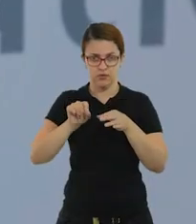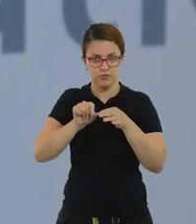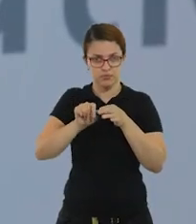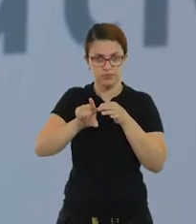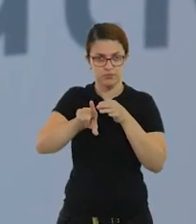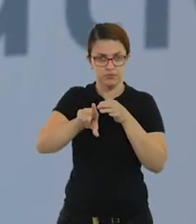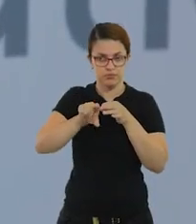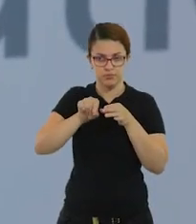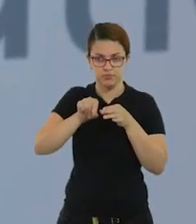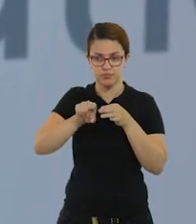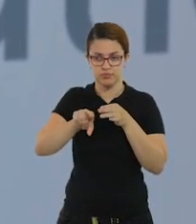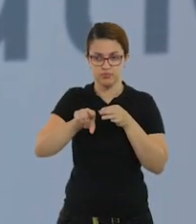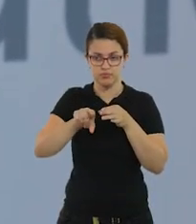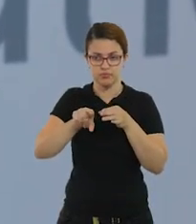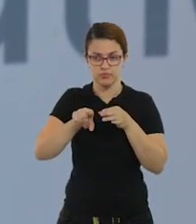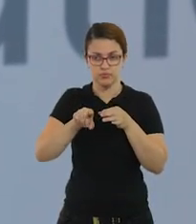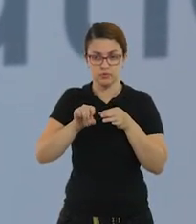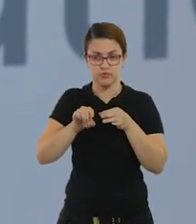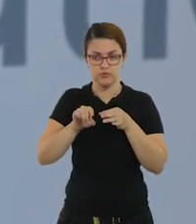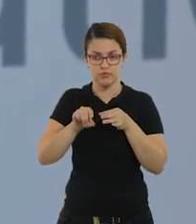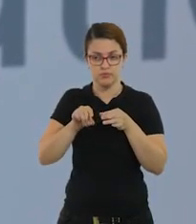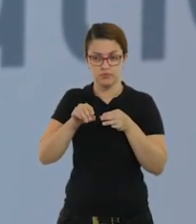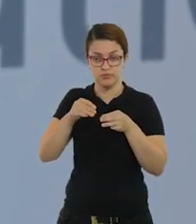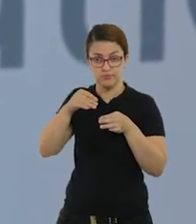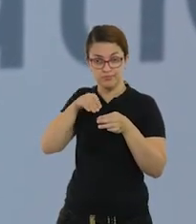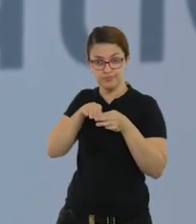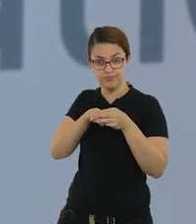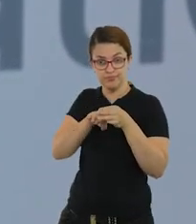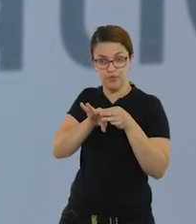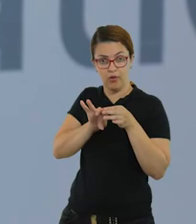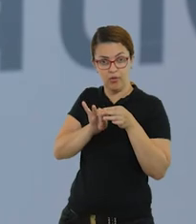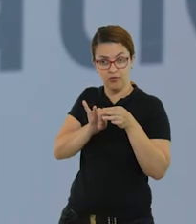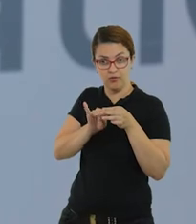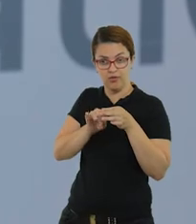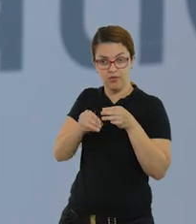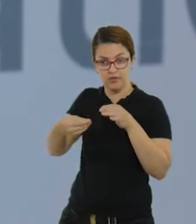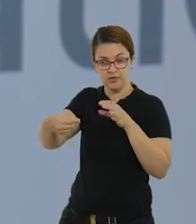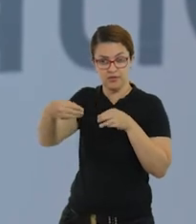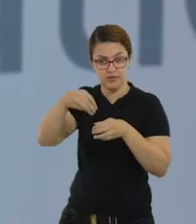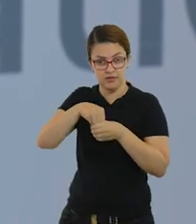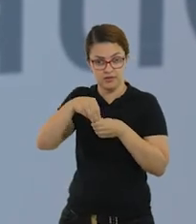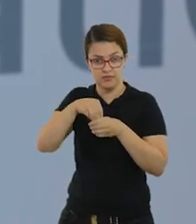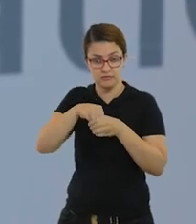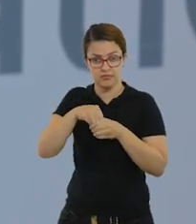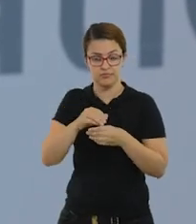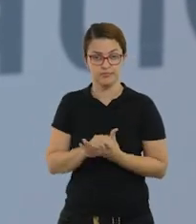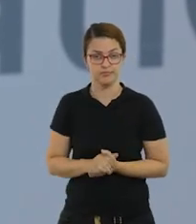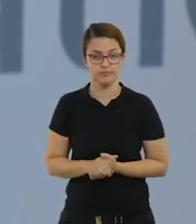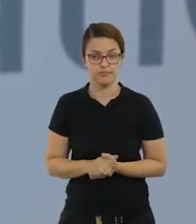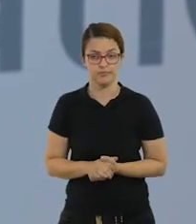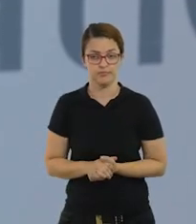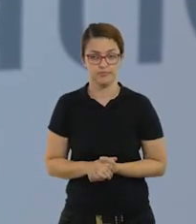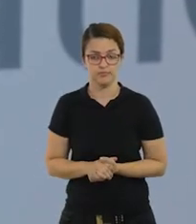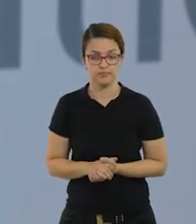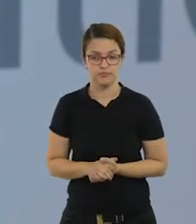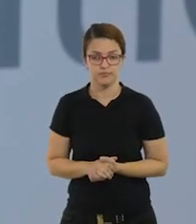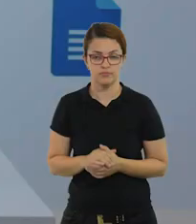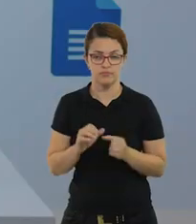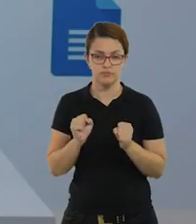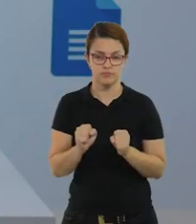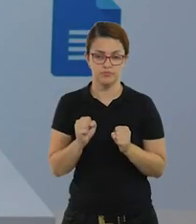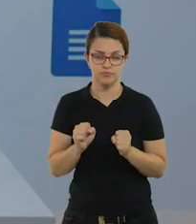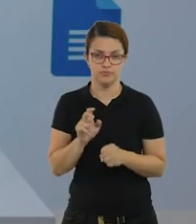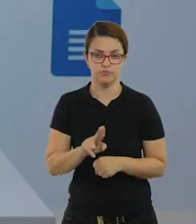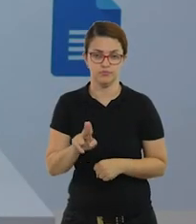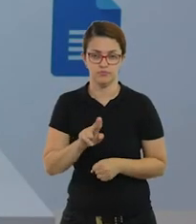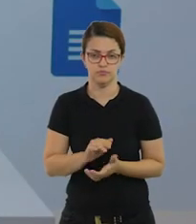a janelinha do cuco. Eu coloquei aqui um pedaço de papelão, eu colei lá dentro, para que o cuco possa ficar.